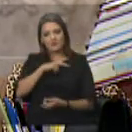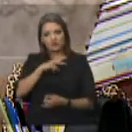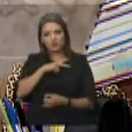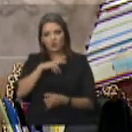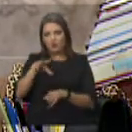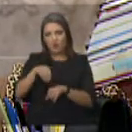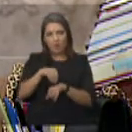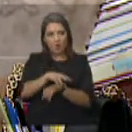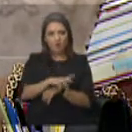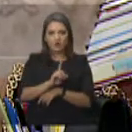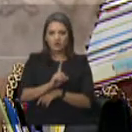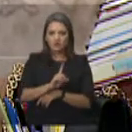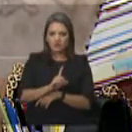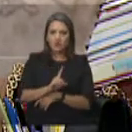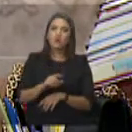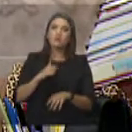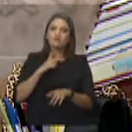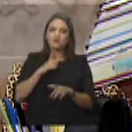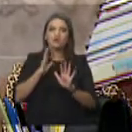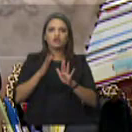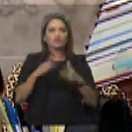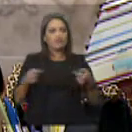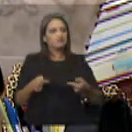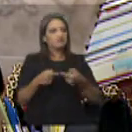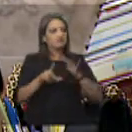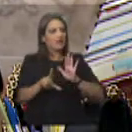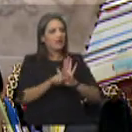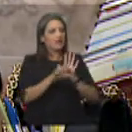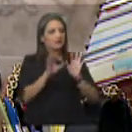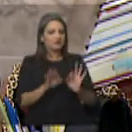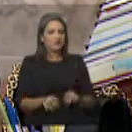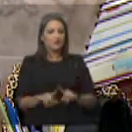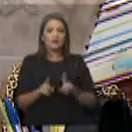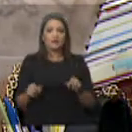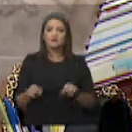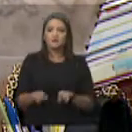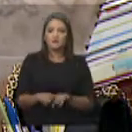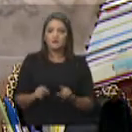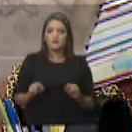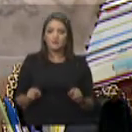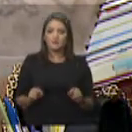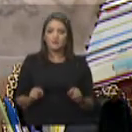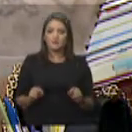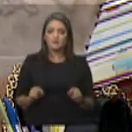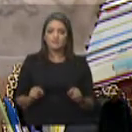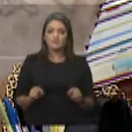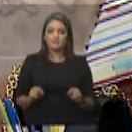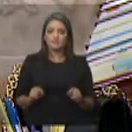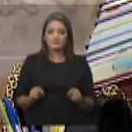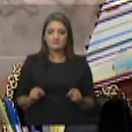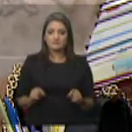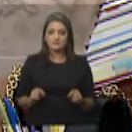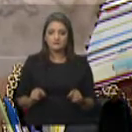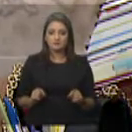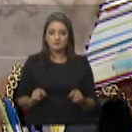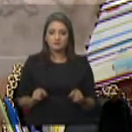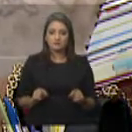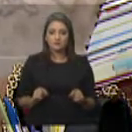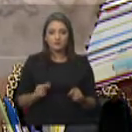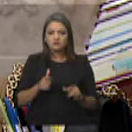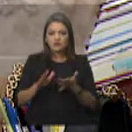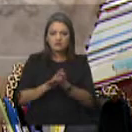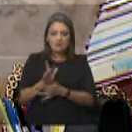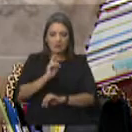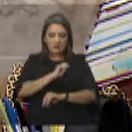órgãos públicos fora das hipóteses legais. Ademais, não se pode partir nessa matéria de presunção de dolo